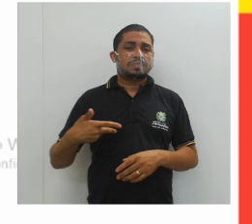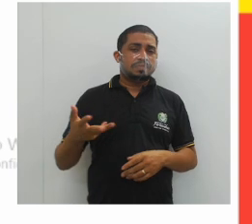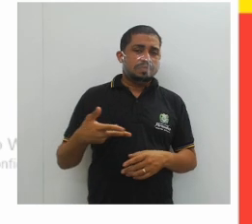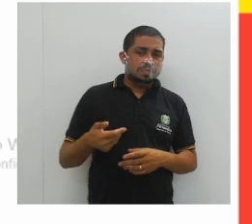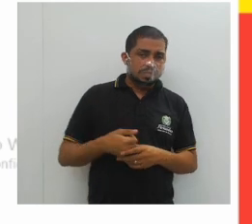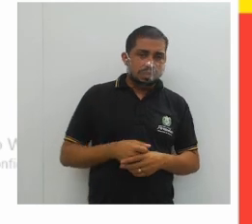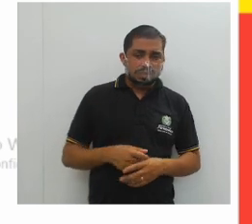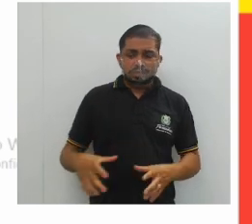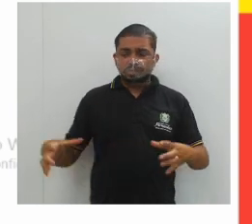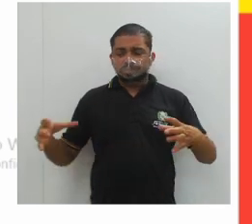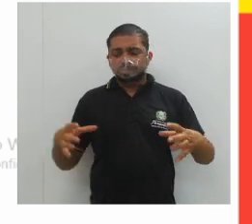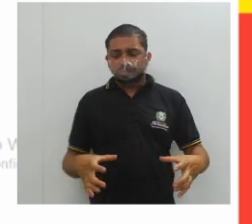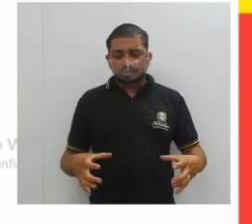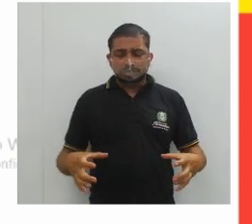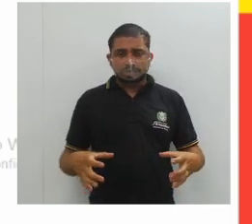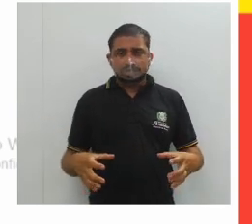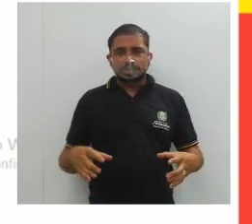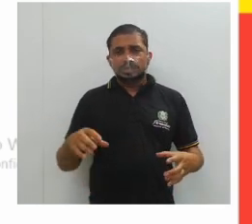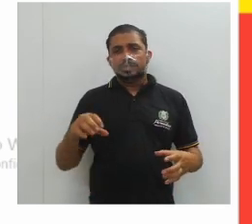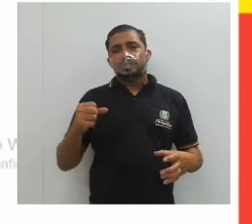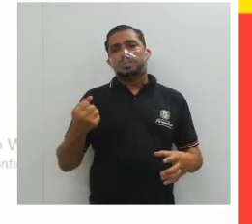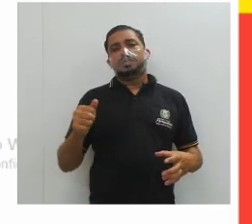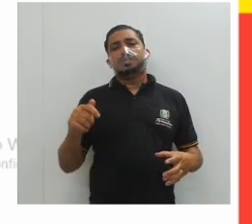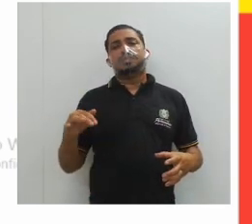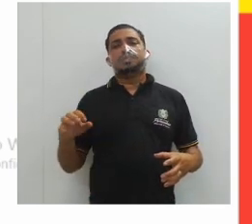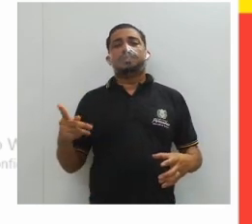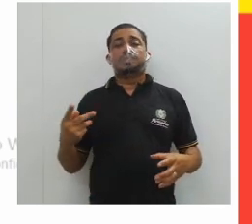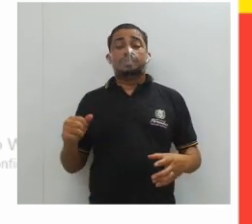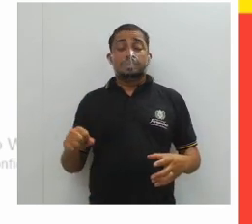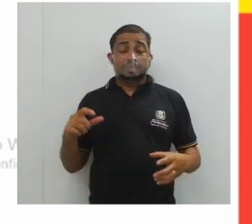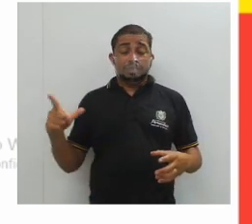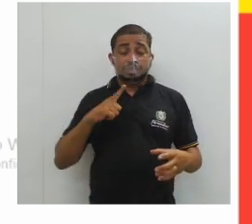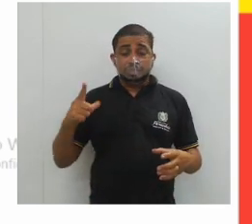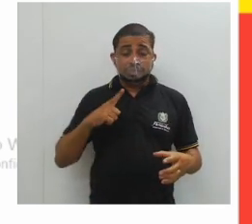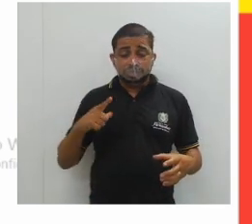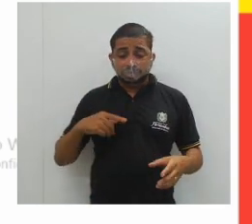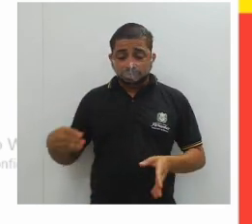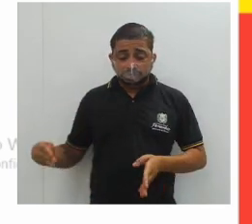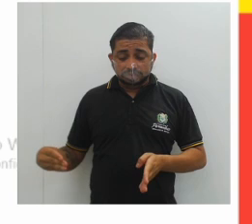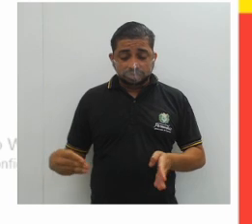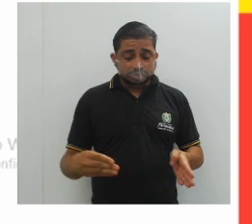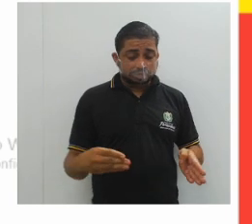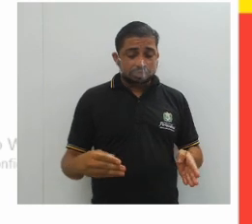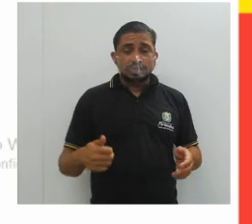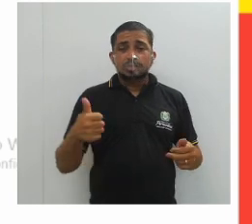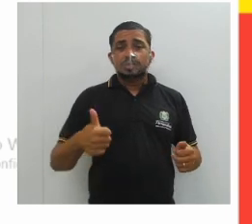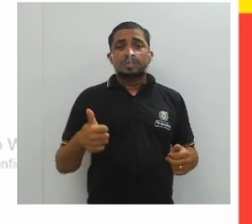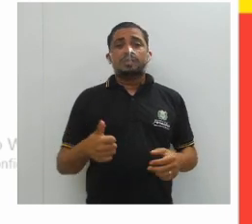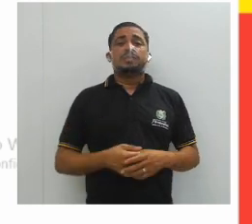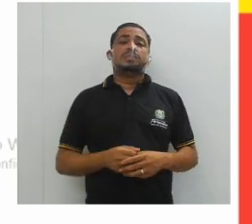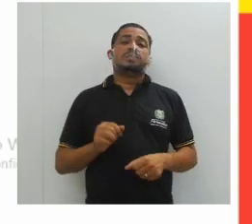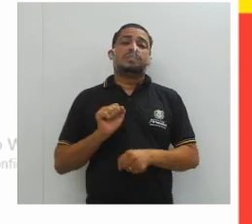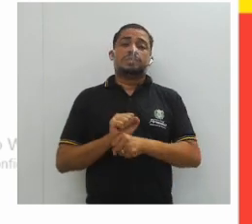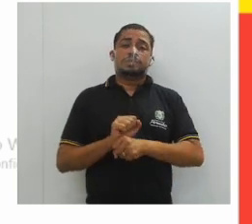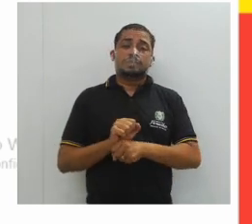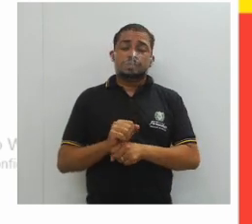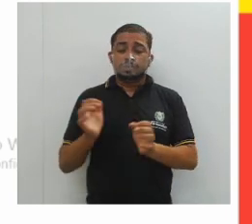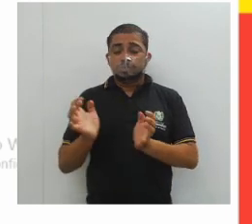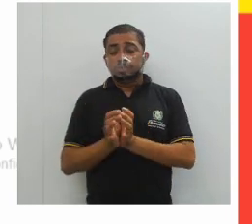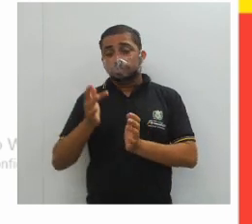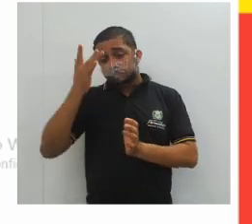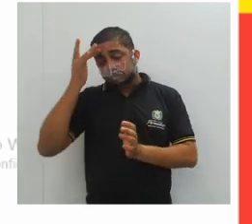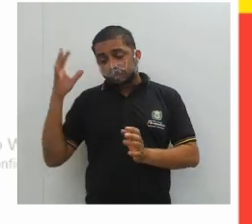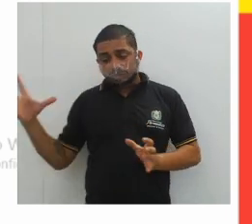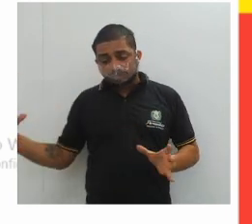chassi do carro fica em cima de um trilho e aquele trilho, quando ele para na primeira estação, um grupo de